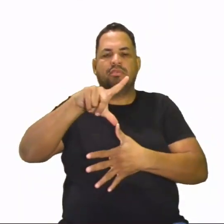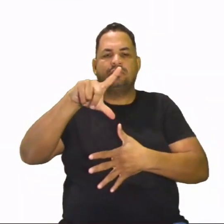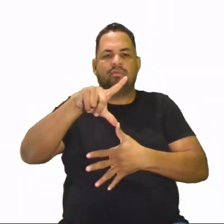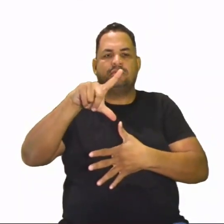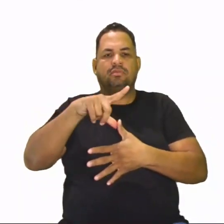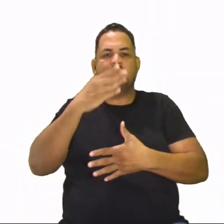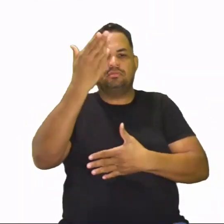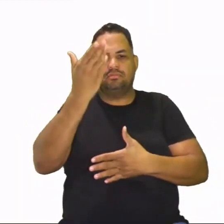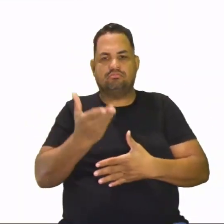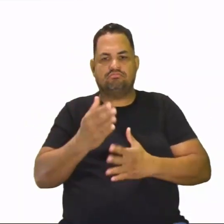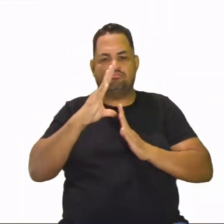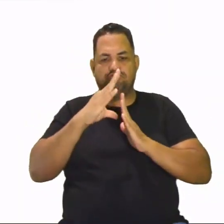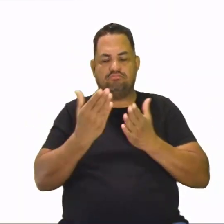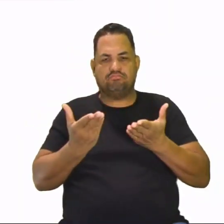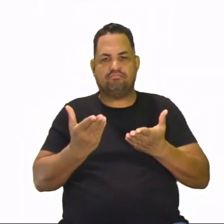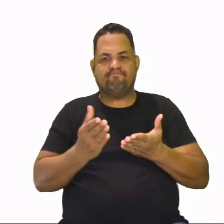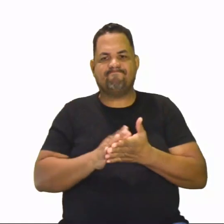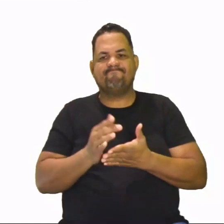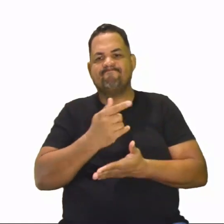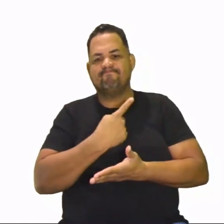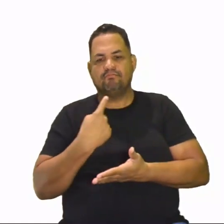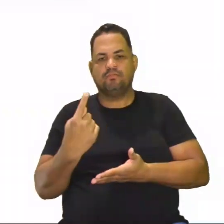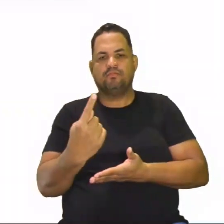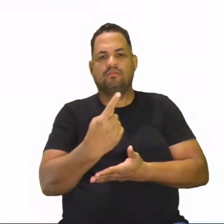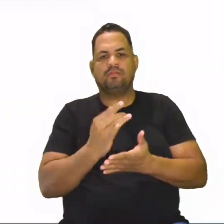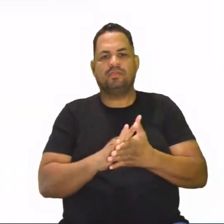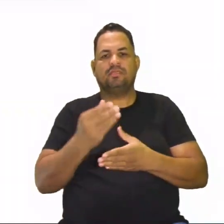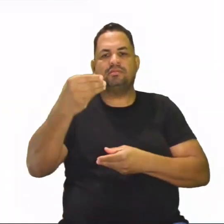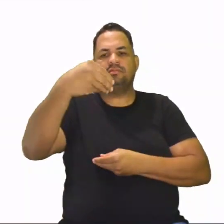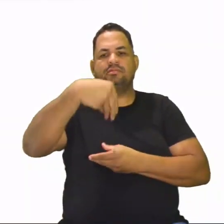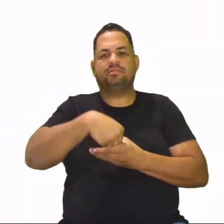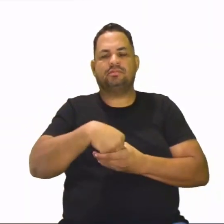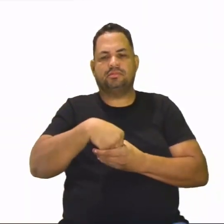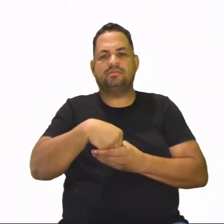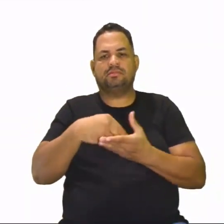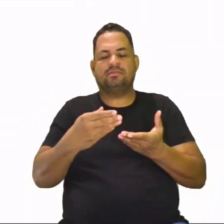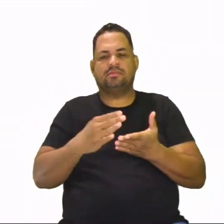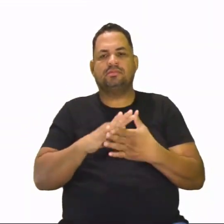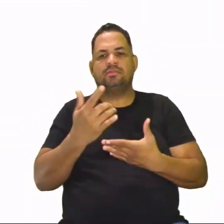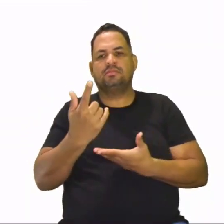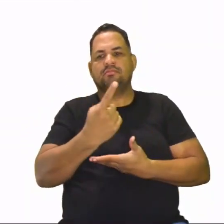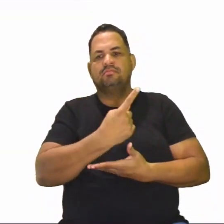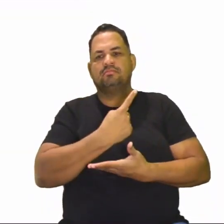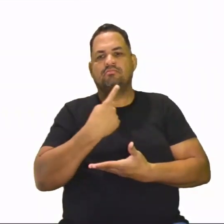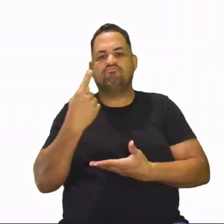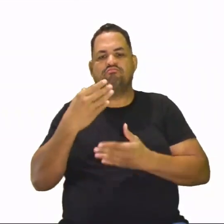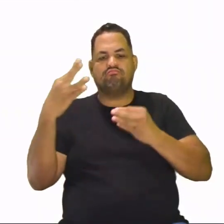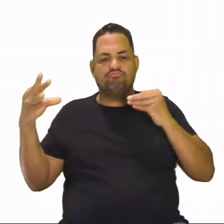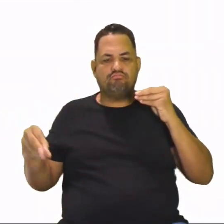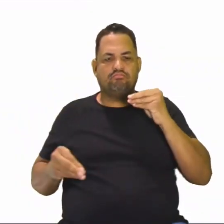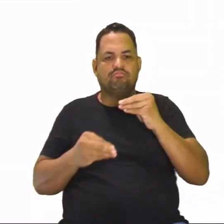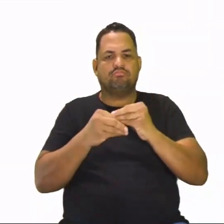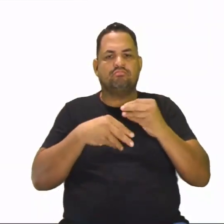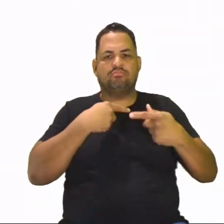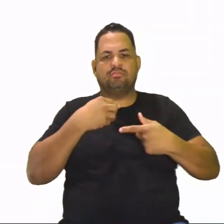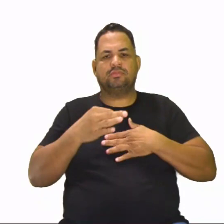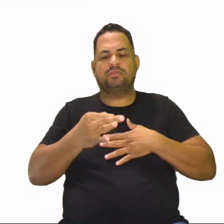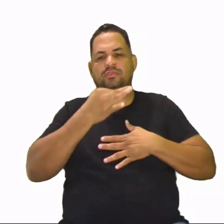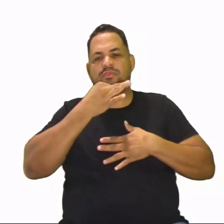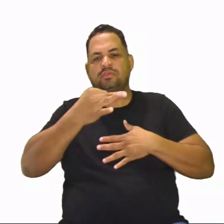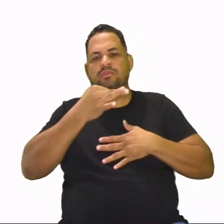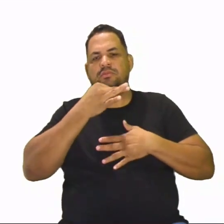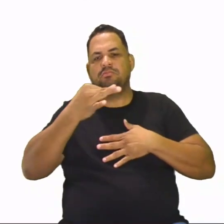aí sobre essas questões que estão aí intrínsecas, querendo ou não, elas se complementam, essas discussões,